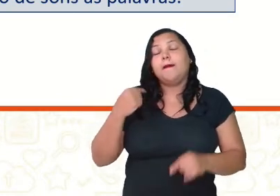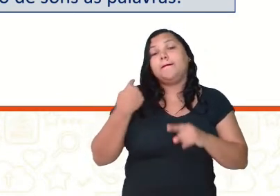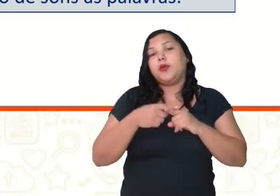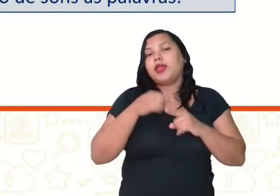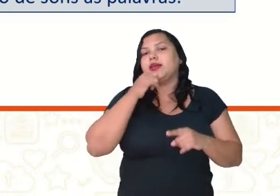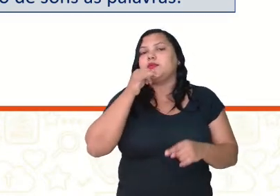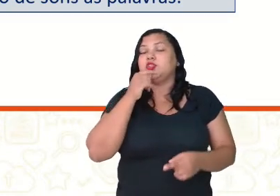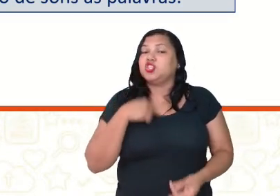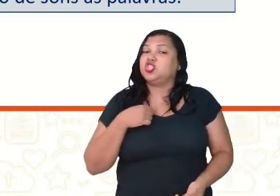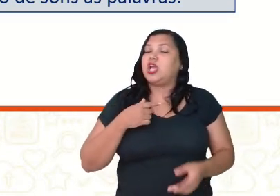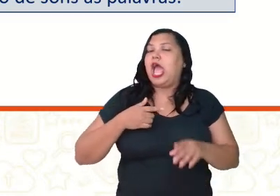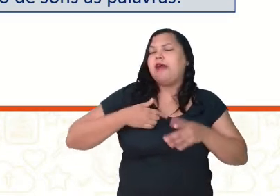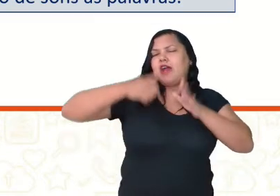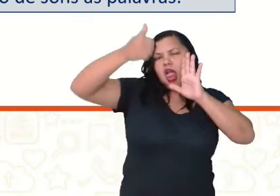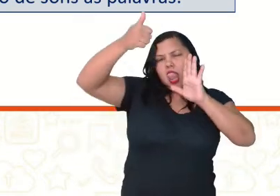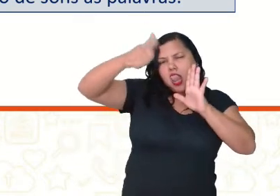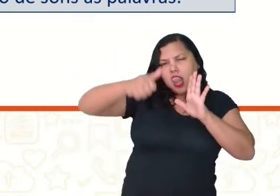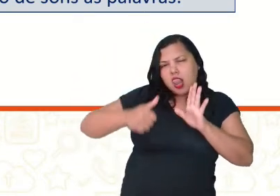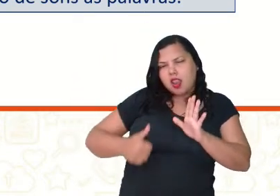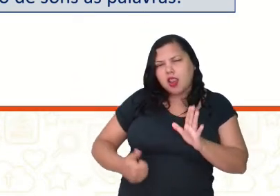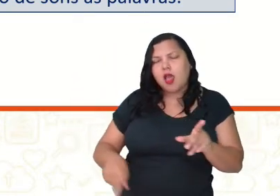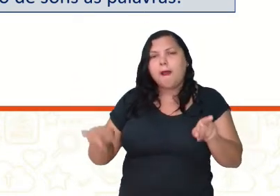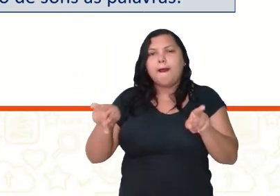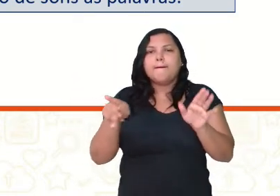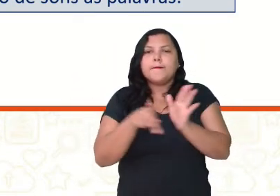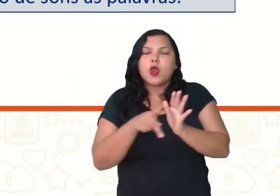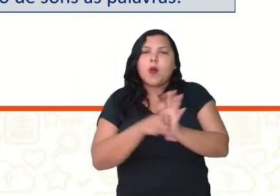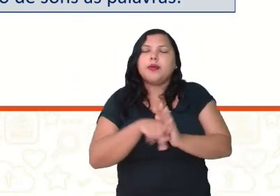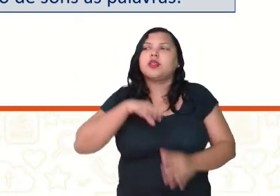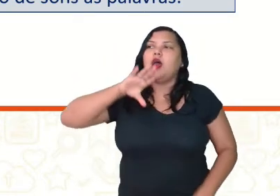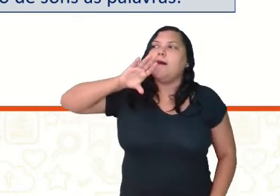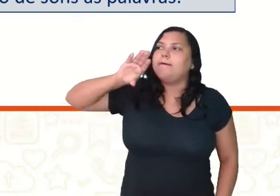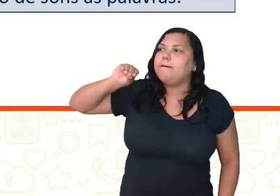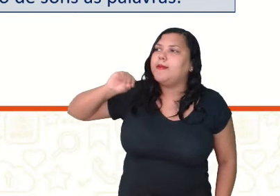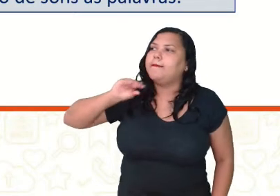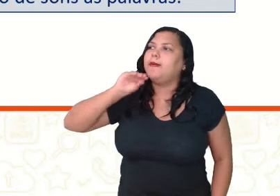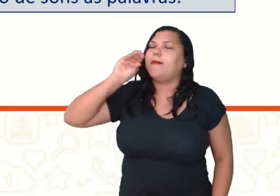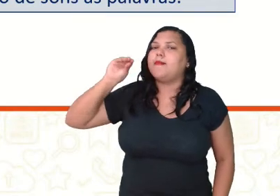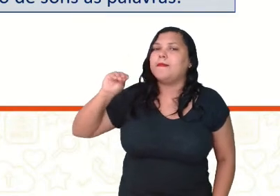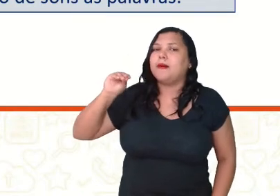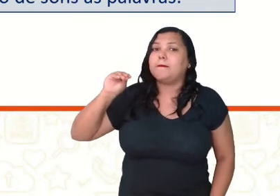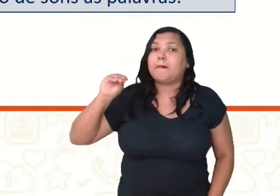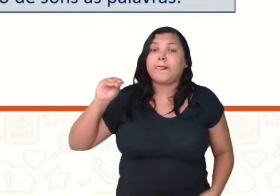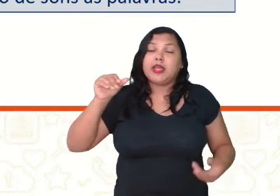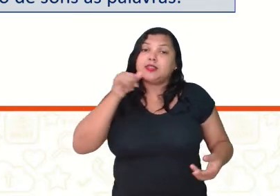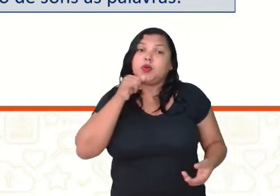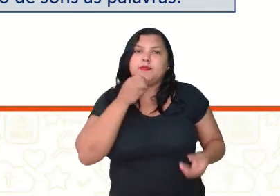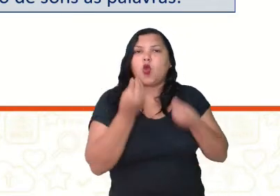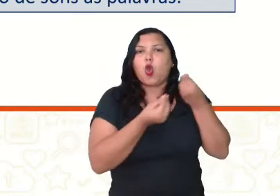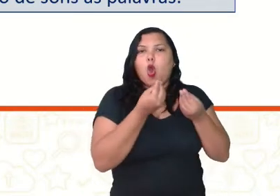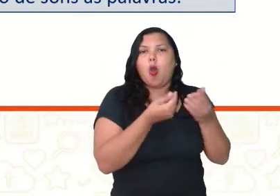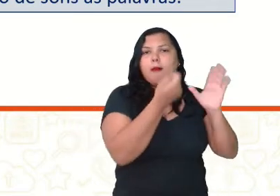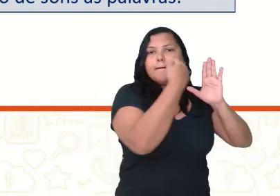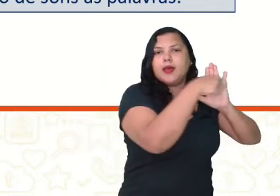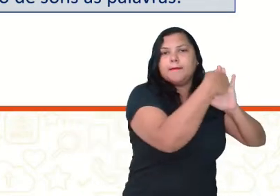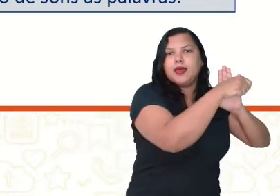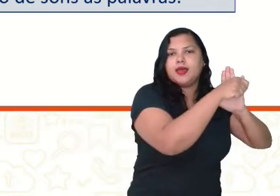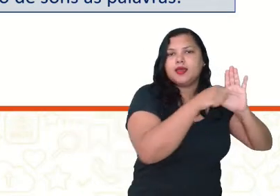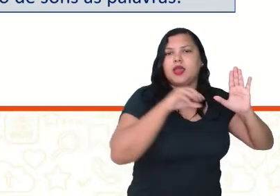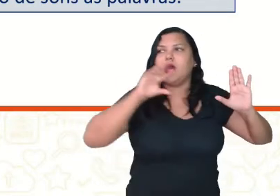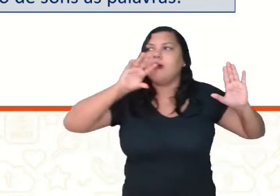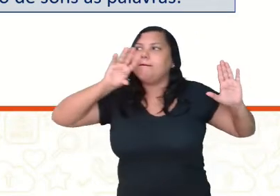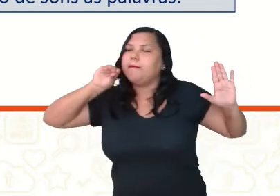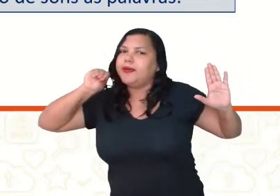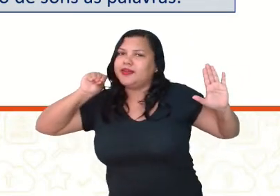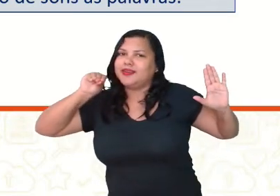análise fonológica, se a gente faz pauta sonora, se a gente faz relação grafema e fonema, e se a gente pronuncia